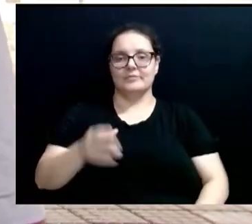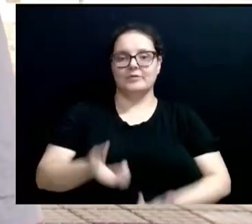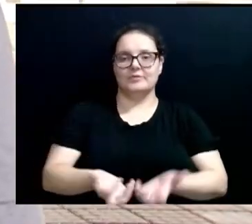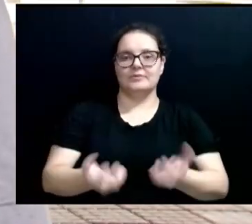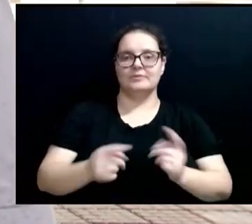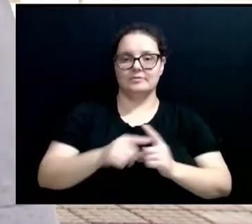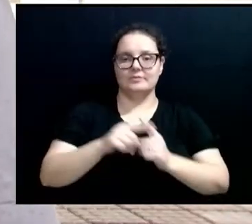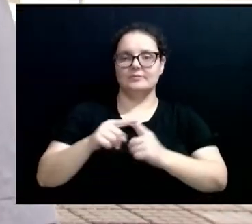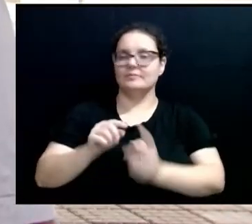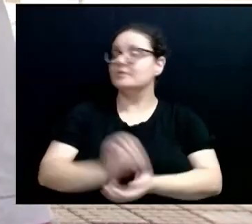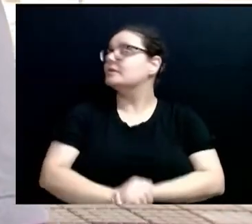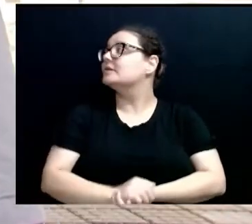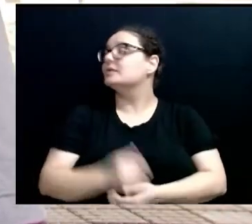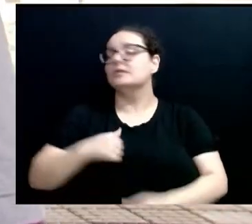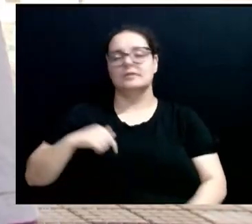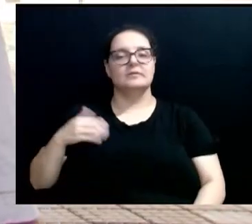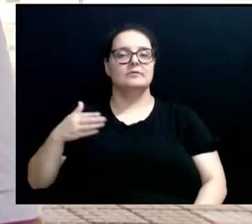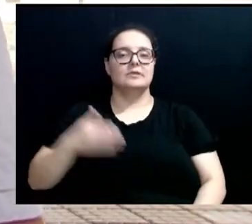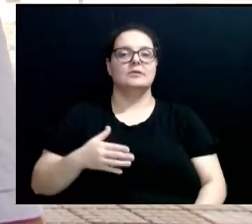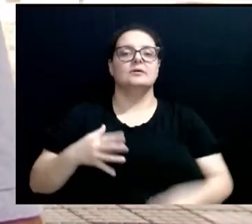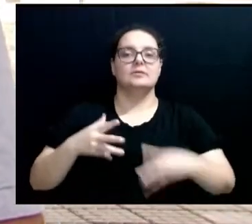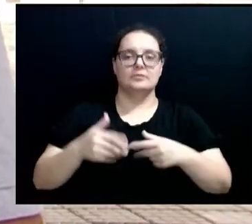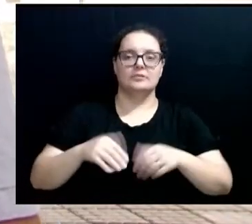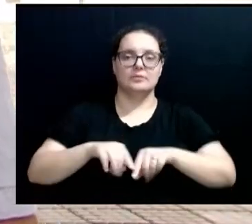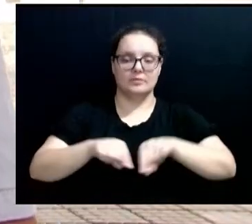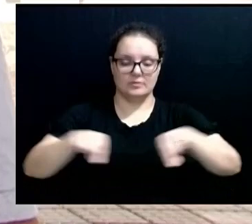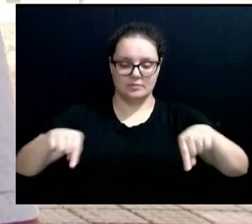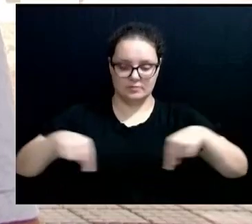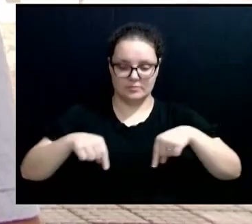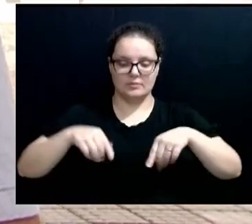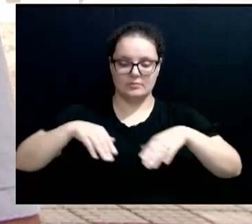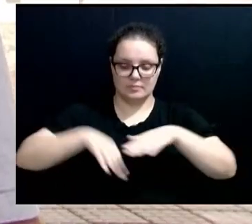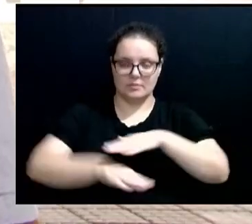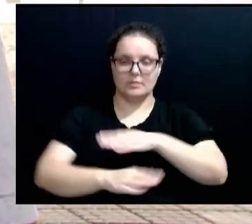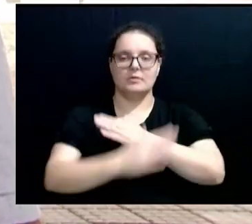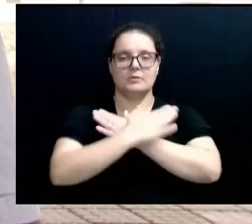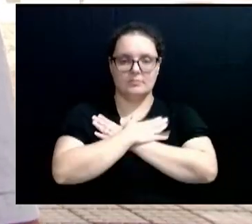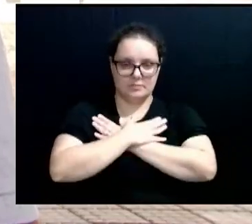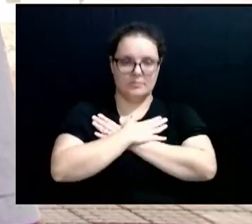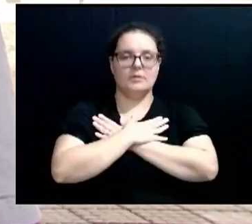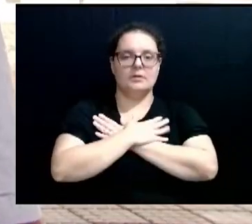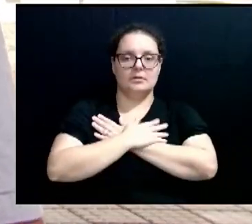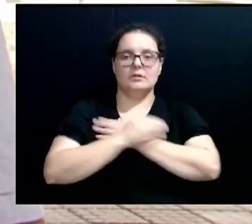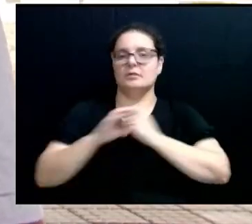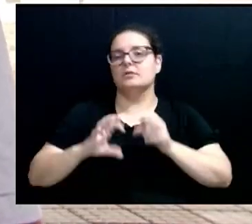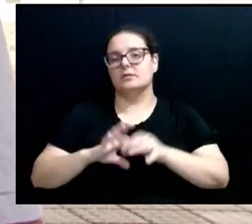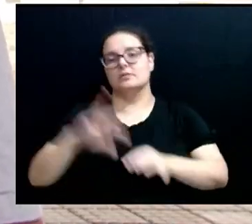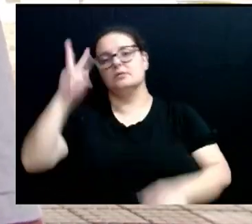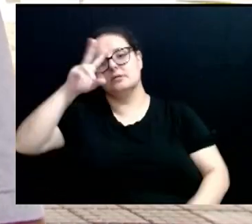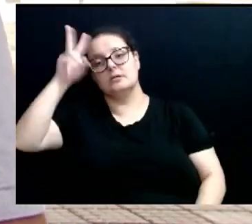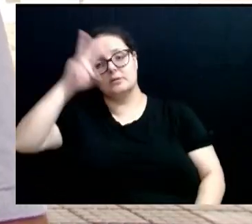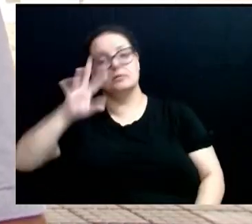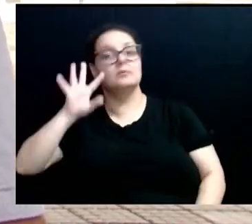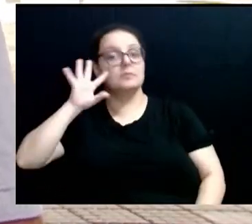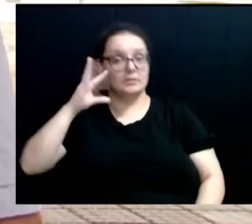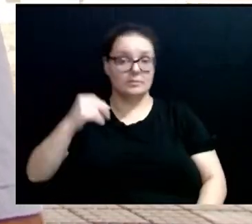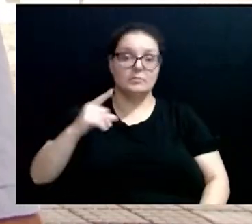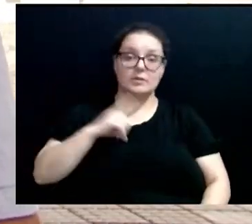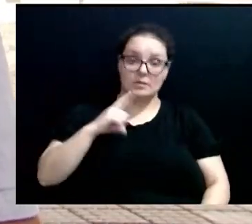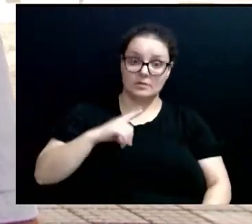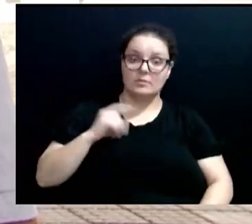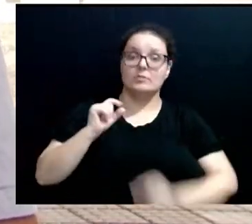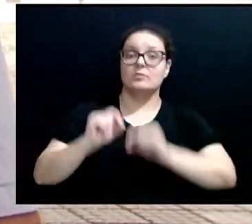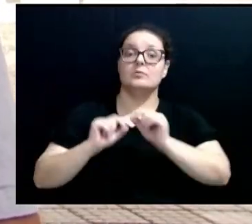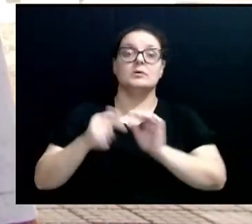eu acho que todo mundo que está enterrado aqui deixou história, né? E a gente precisa resgatar essa história, ter conhecimento do que esse pessoal que